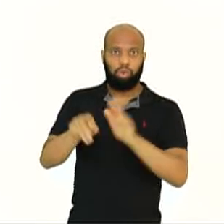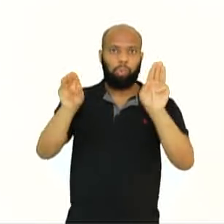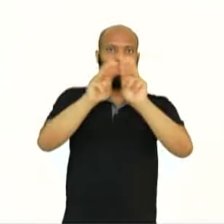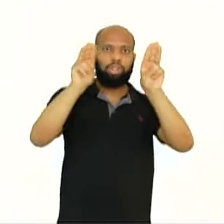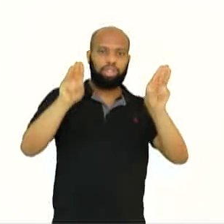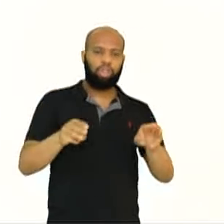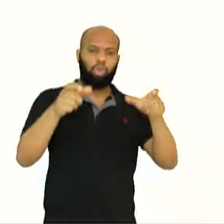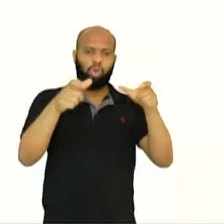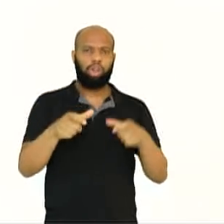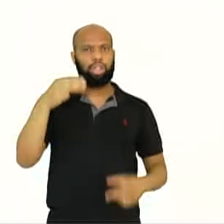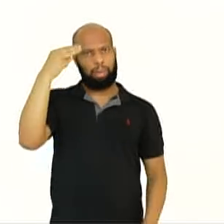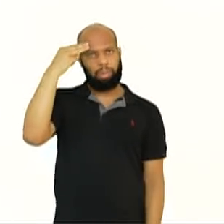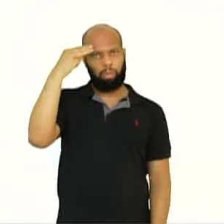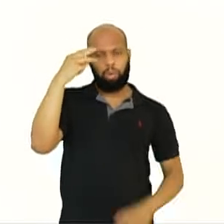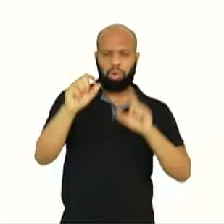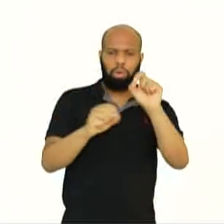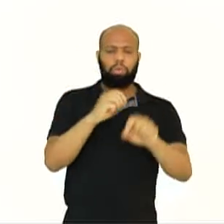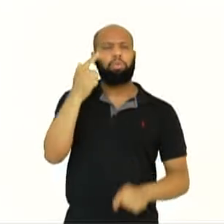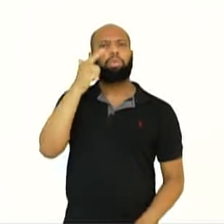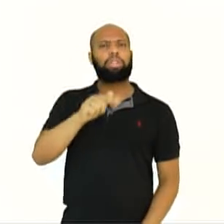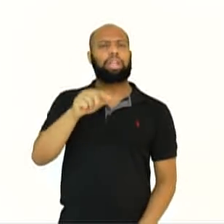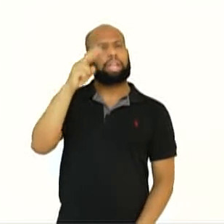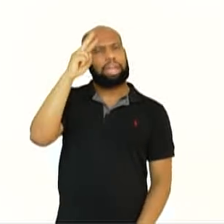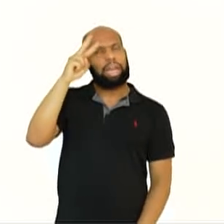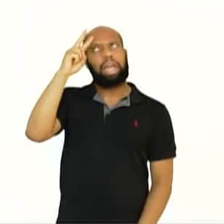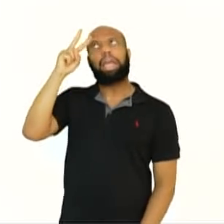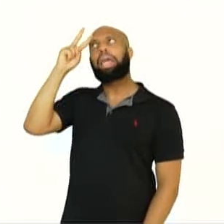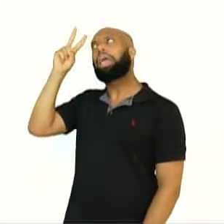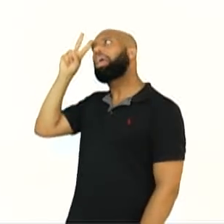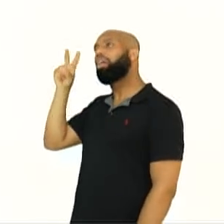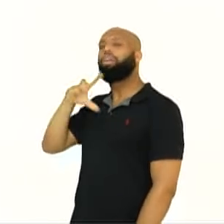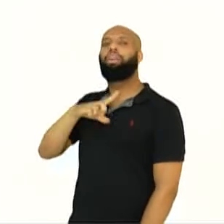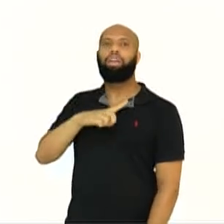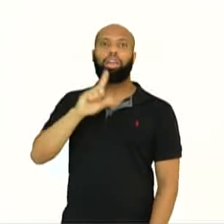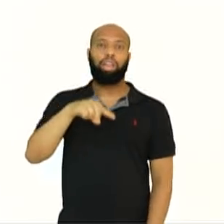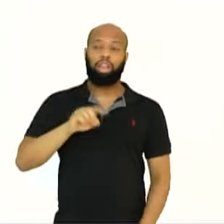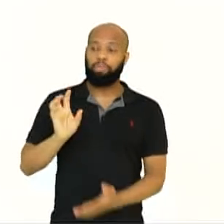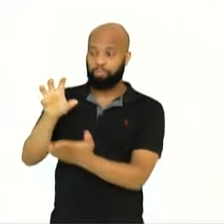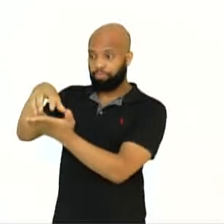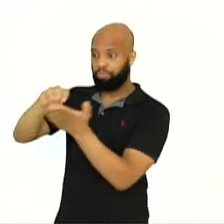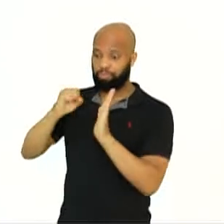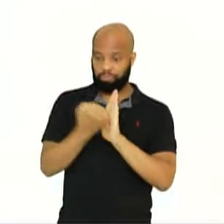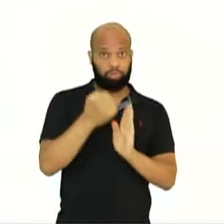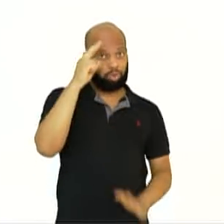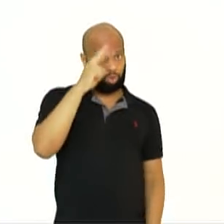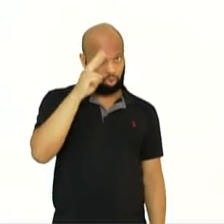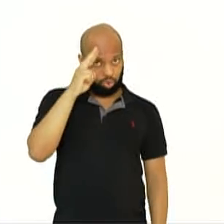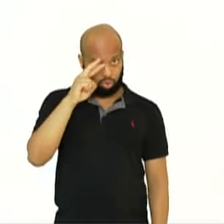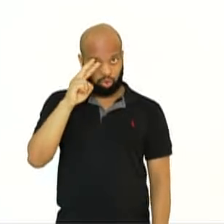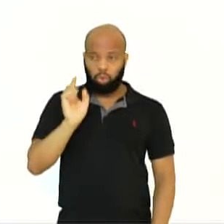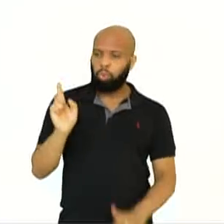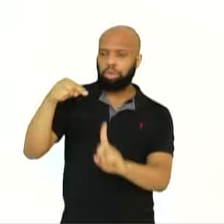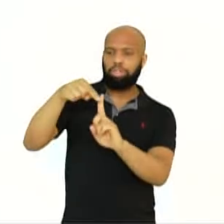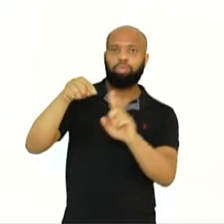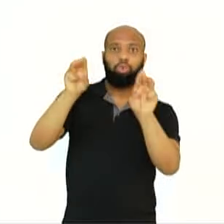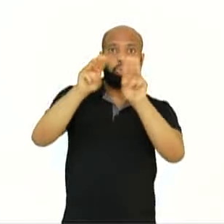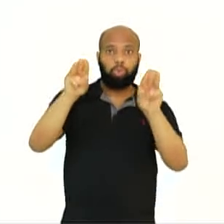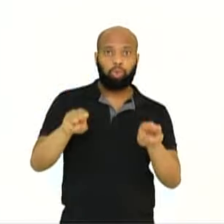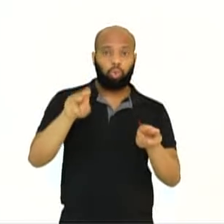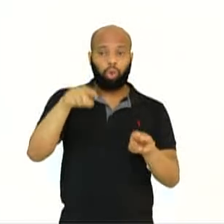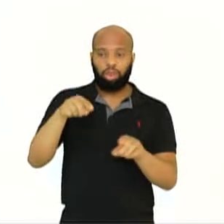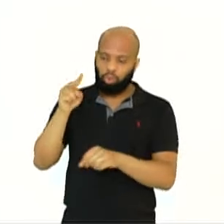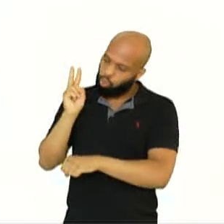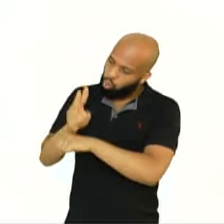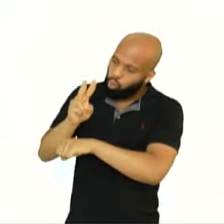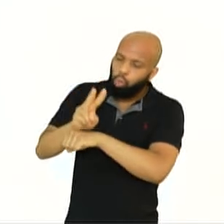de lugar de memória. O que nós podemos entender como um lugar de memória? Um patrimônio histórico, a função do museu em